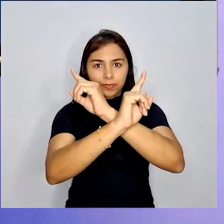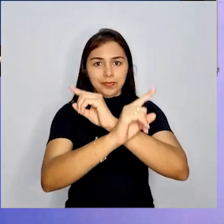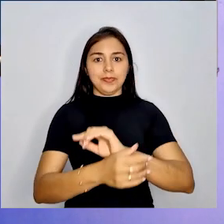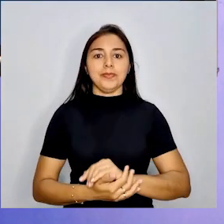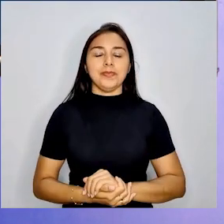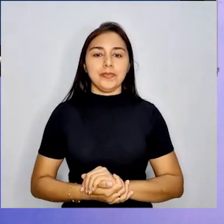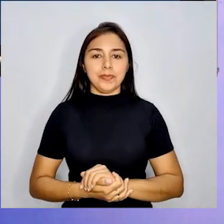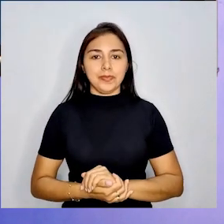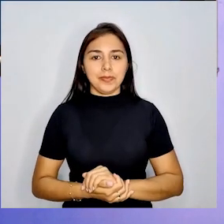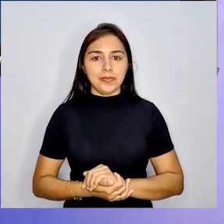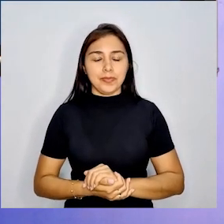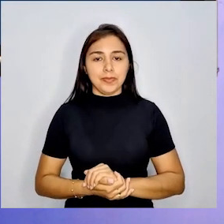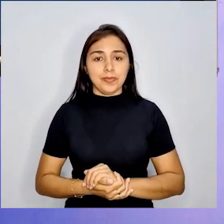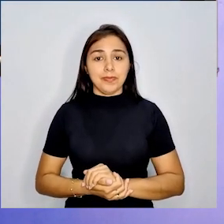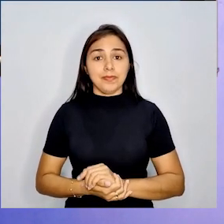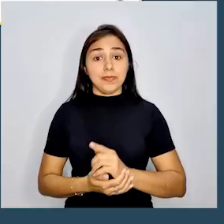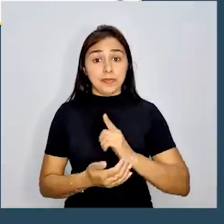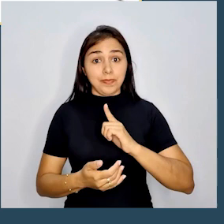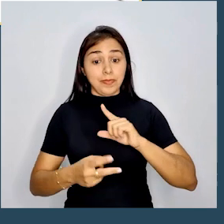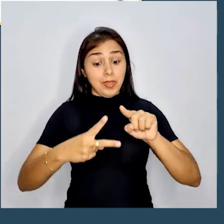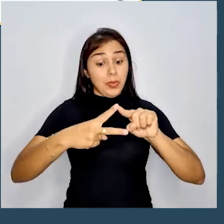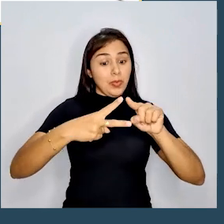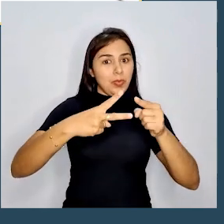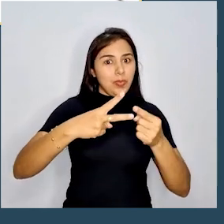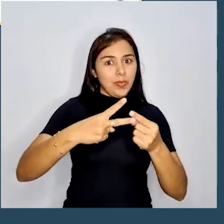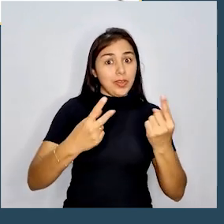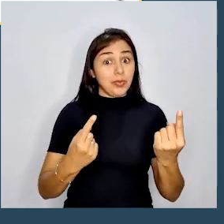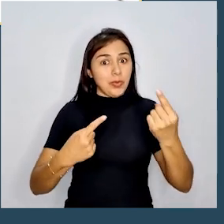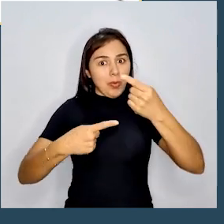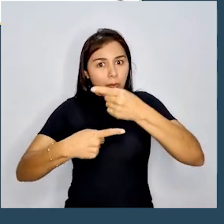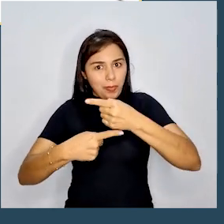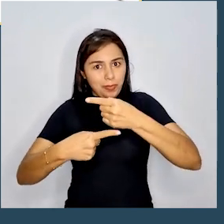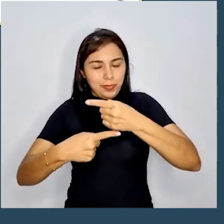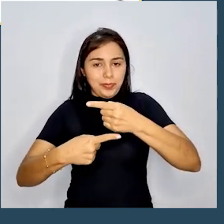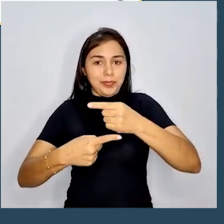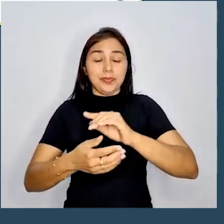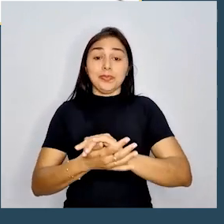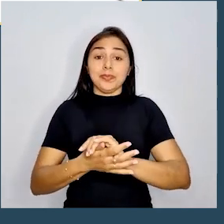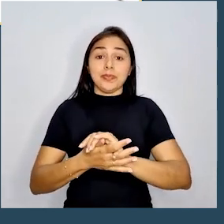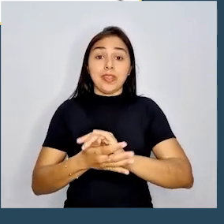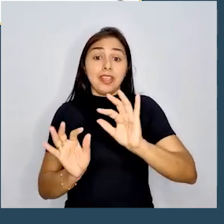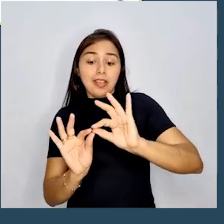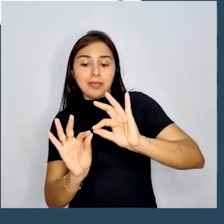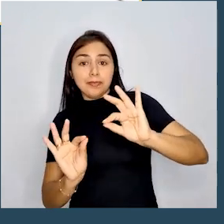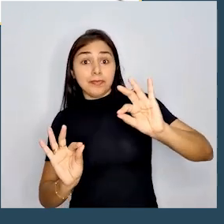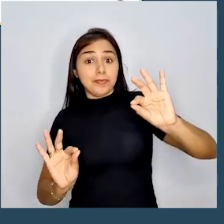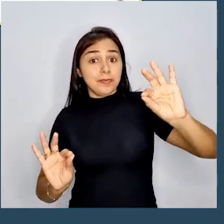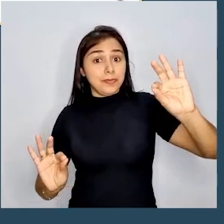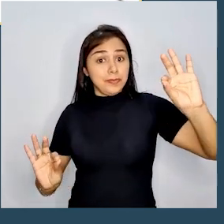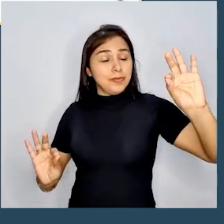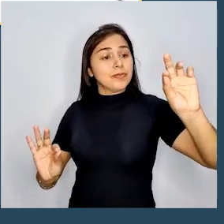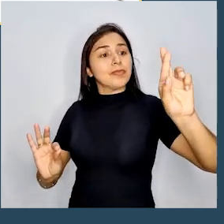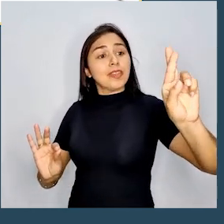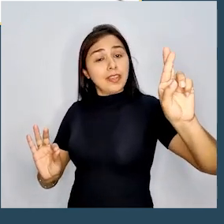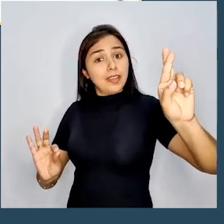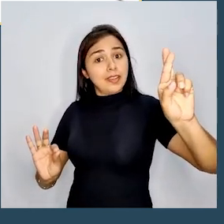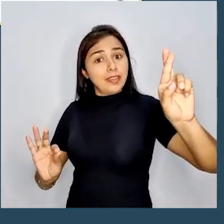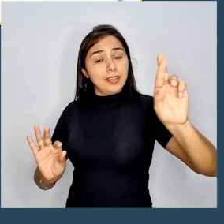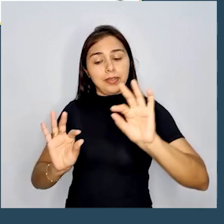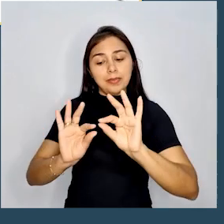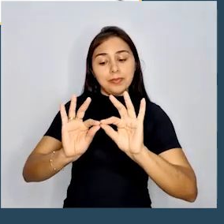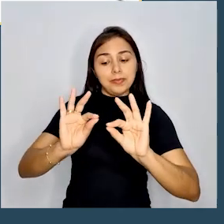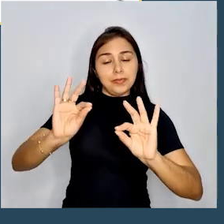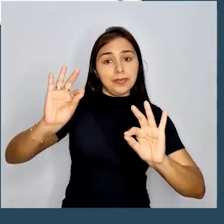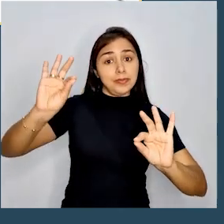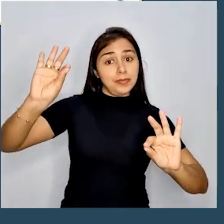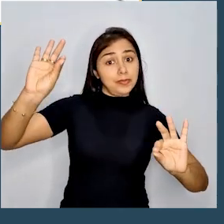Ângulos opostos pelo vértice. Consideramos duas retas R e S, essas retas aí que estão se cruzando e